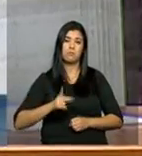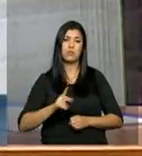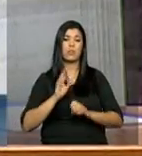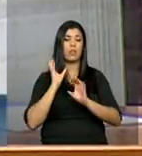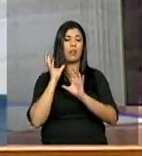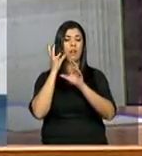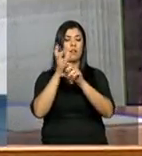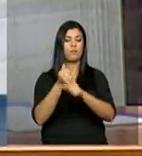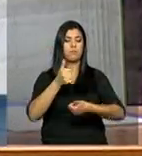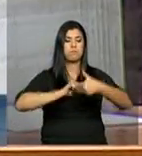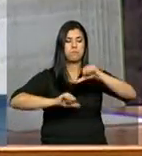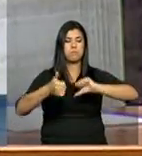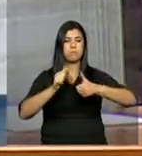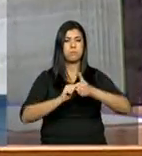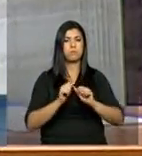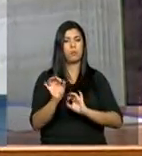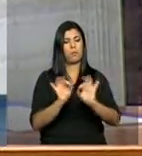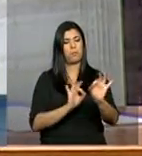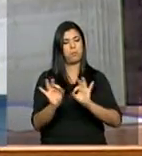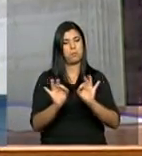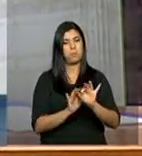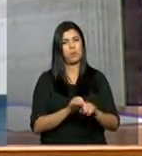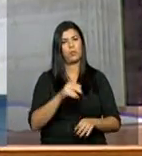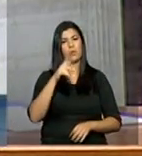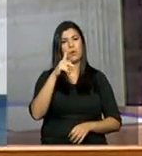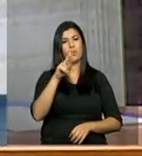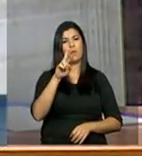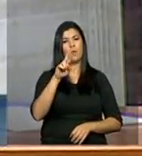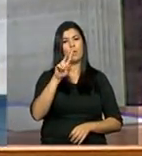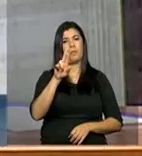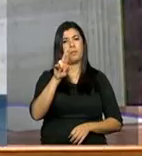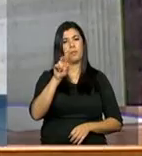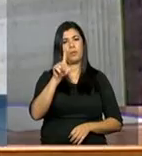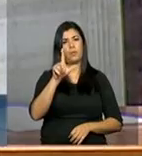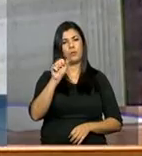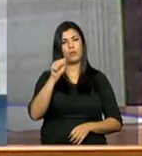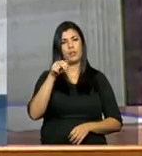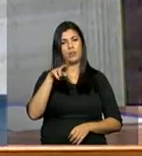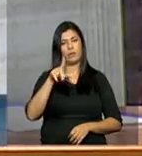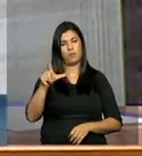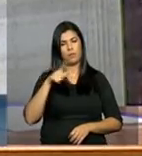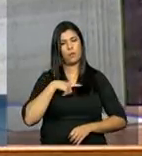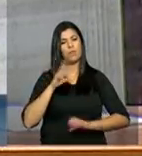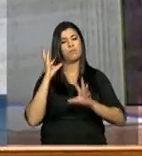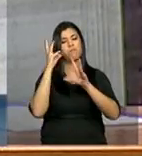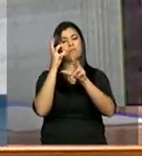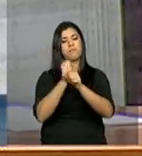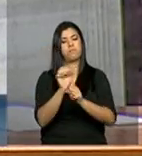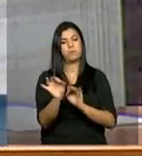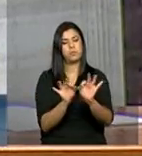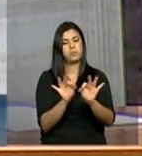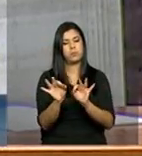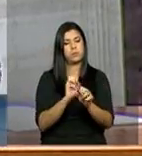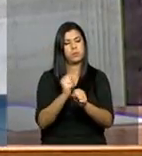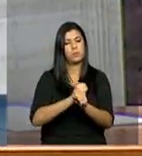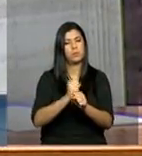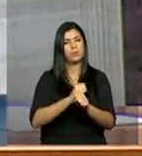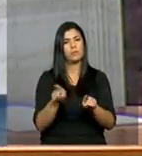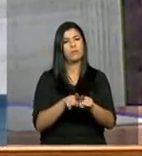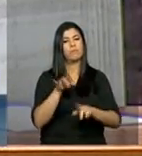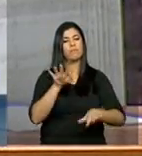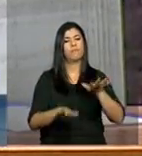do seu plano de negócios, que é plurianual, então no começo do ano que vem ela deve revisar o plano de negócios e, a depender